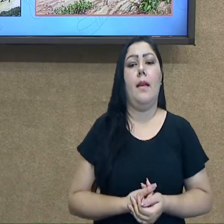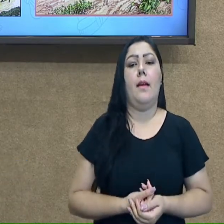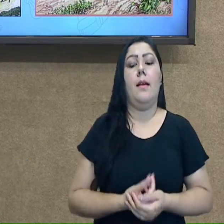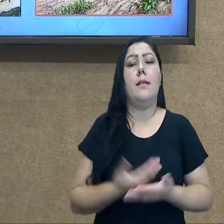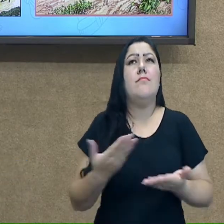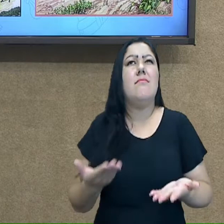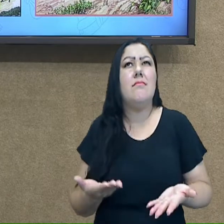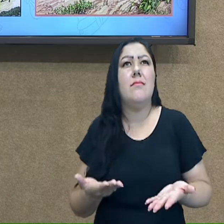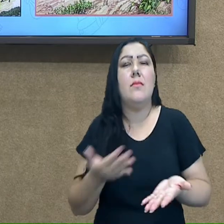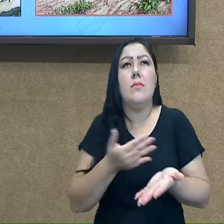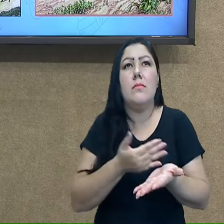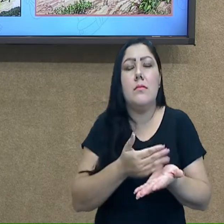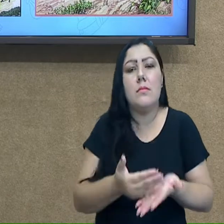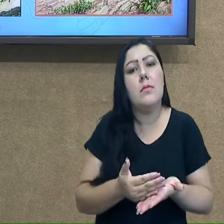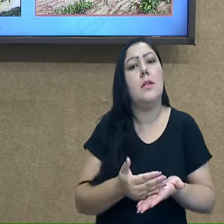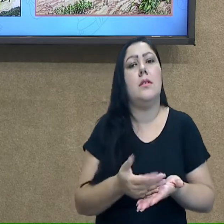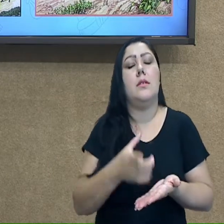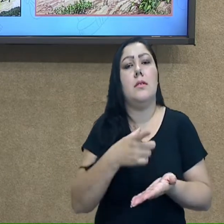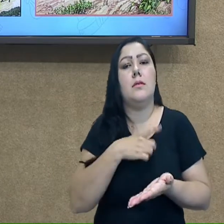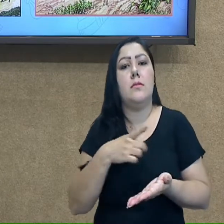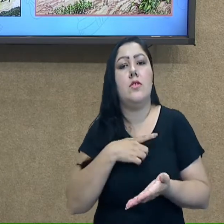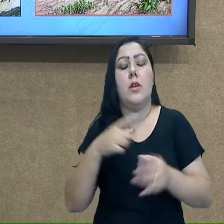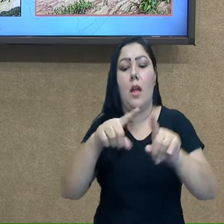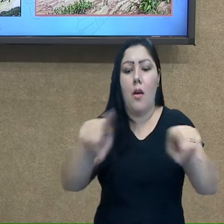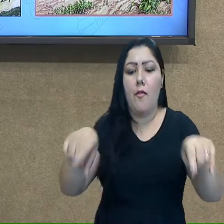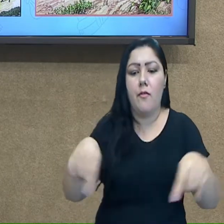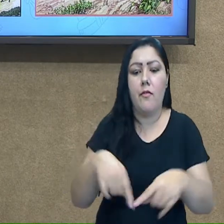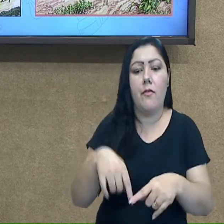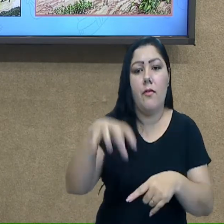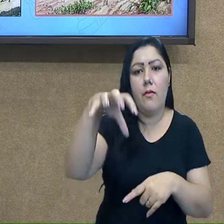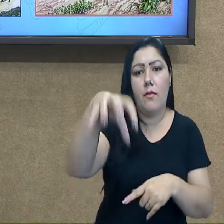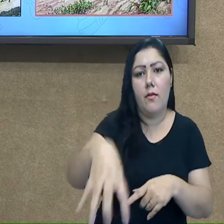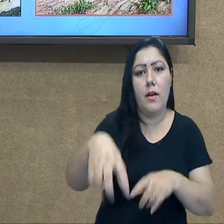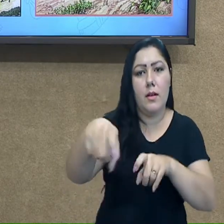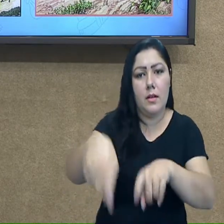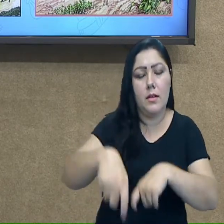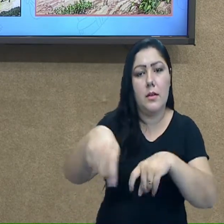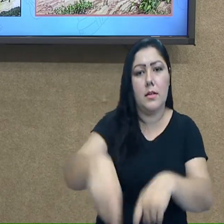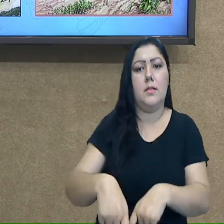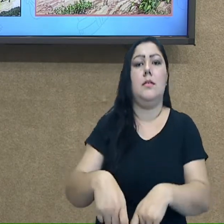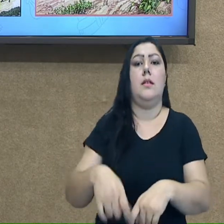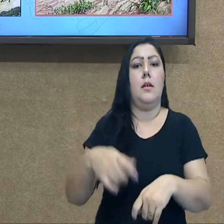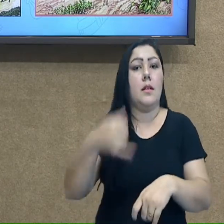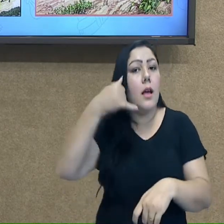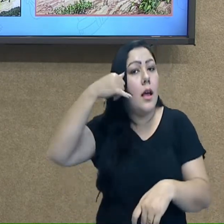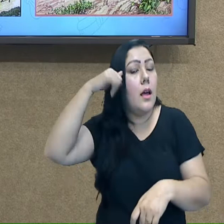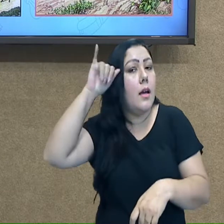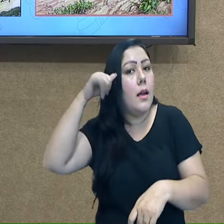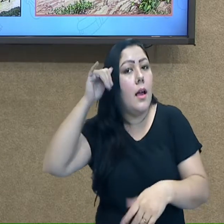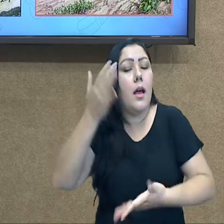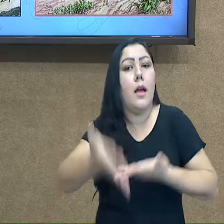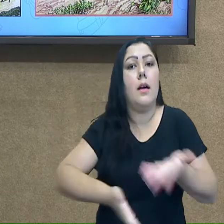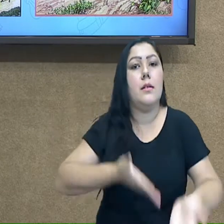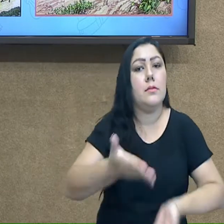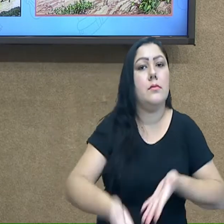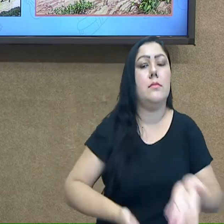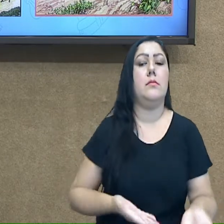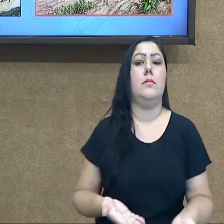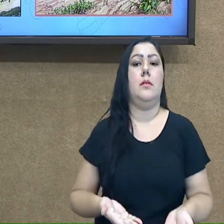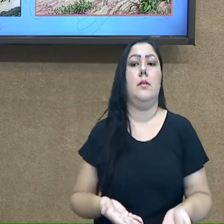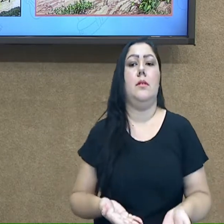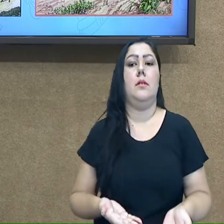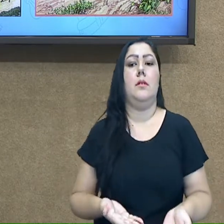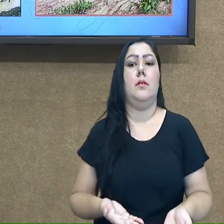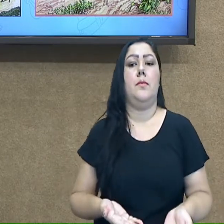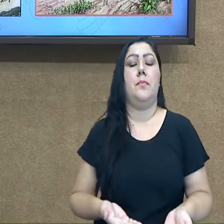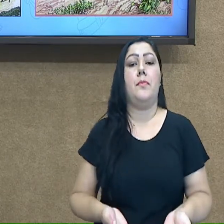atividade complementar nas fazendas agropecuárias e o principal uso dos animais era com a tração